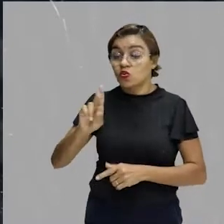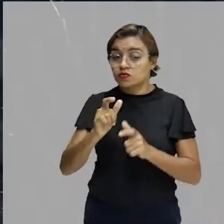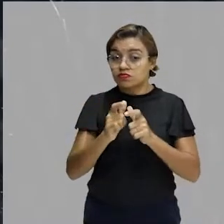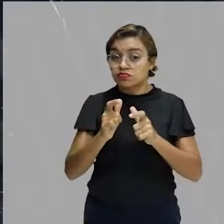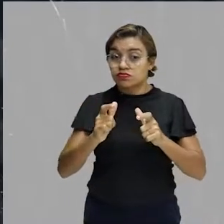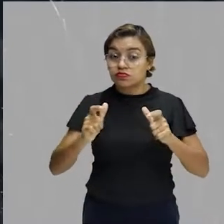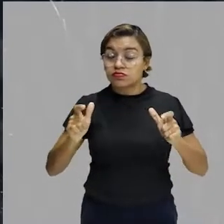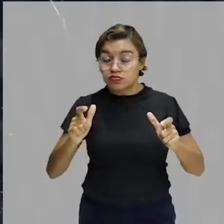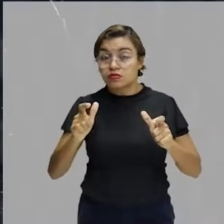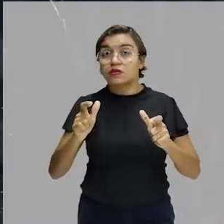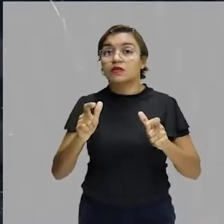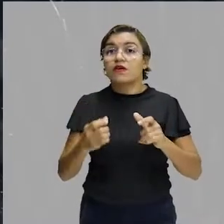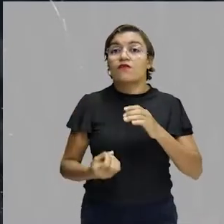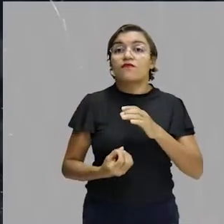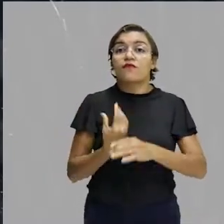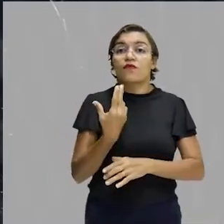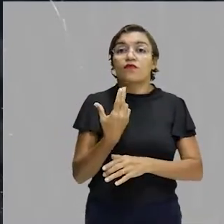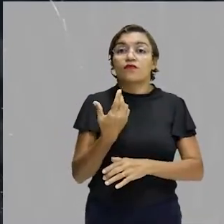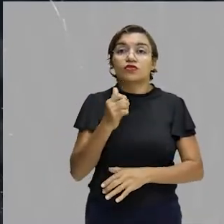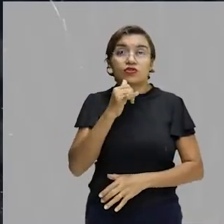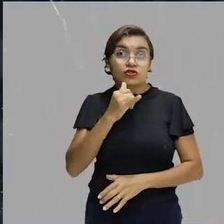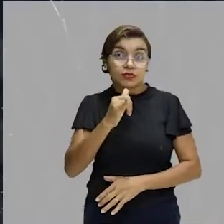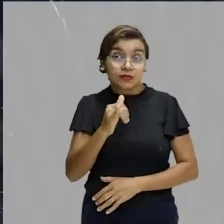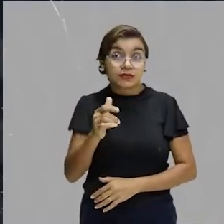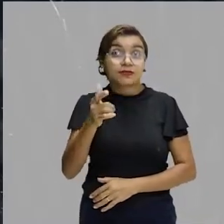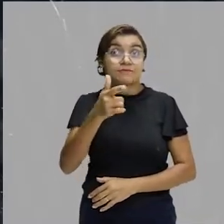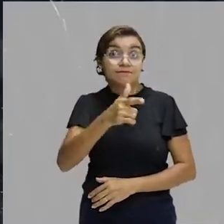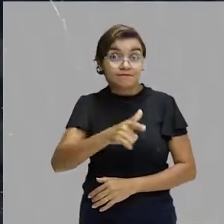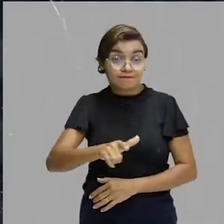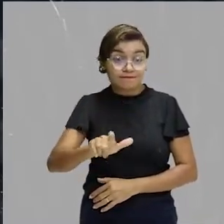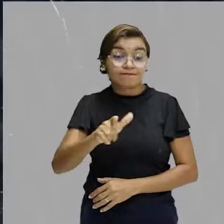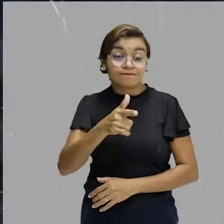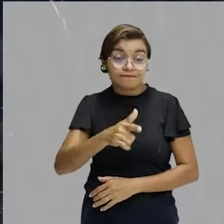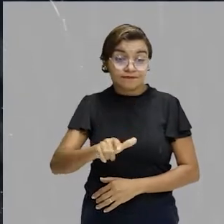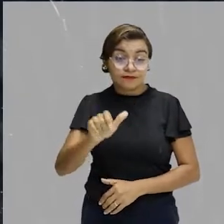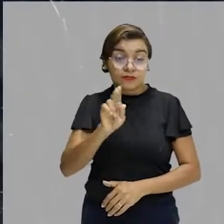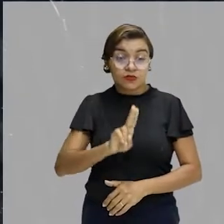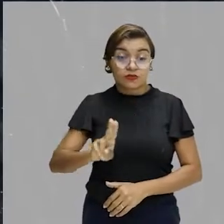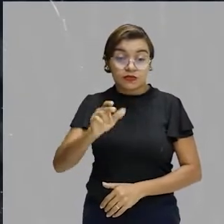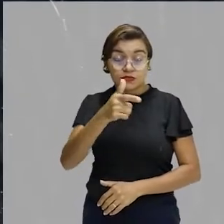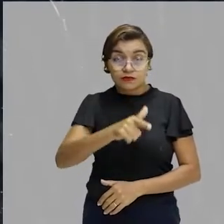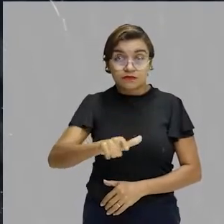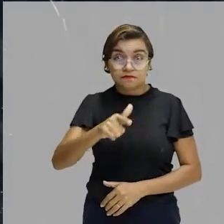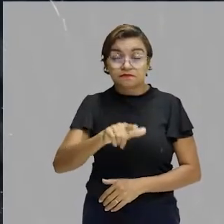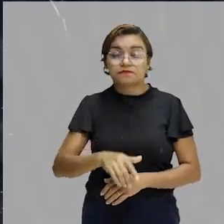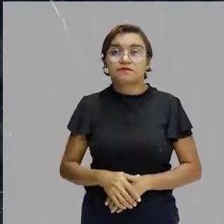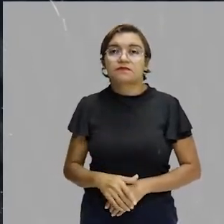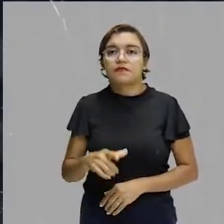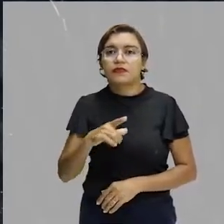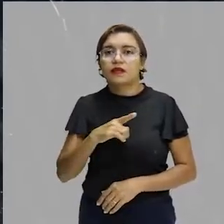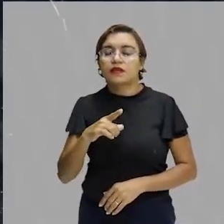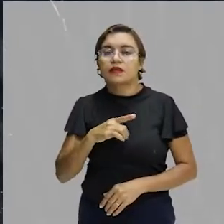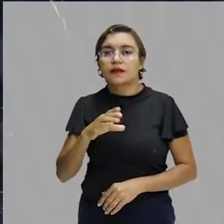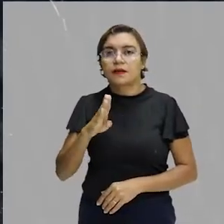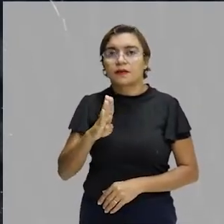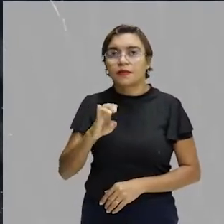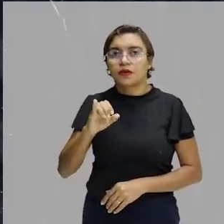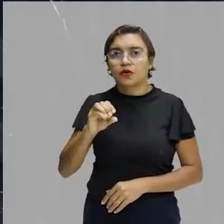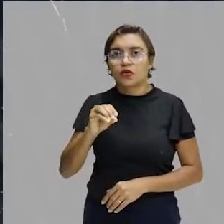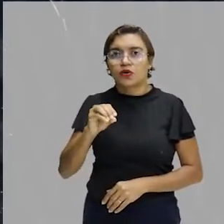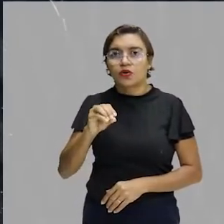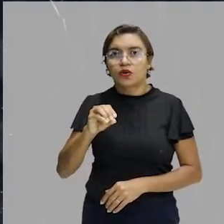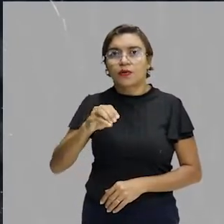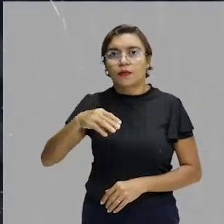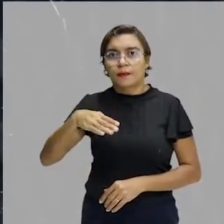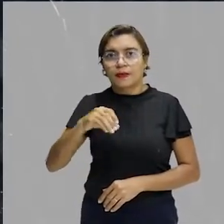de fontes de energia renováveis, galera, tá certo? A gente vai perceber a energia hidráulica, vai perceber a biomassa, tá certo? Vamos